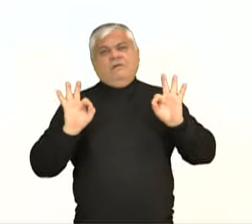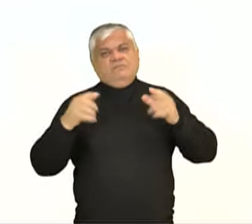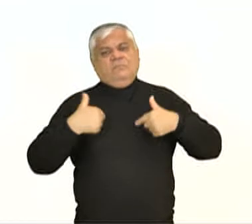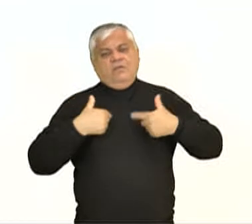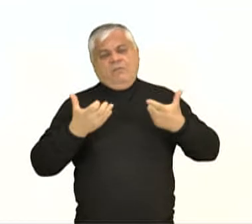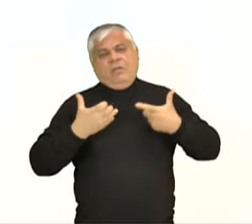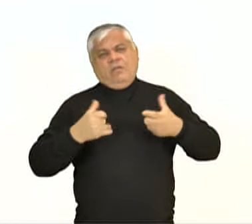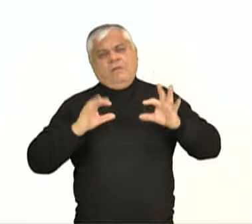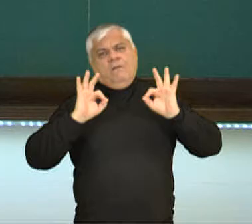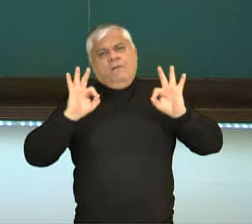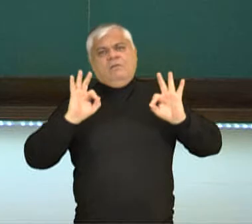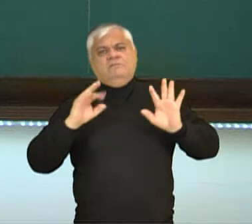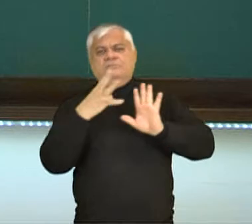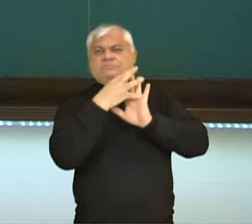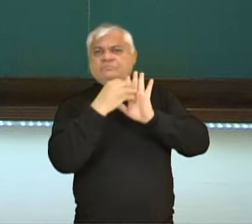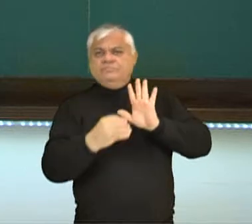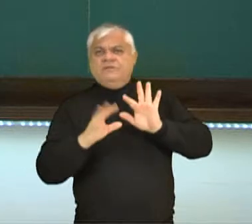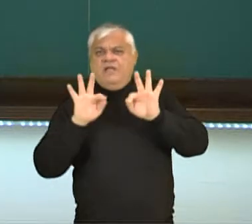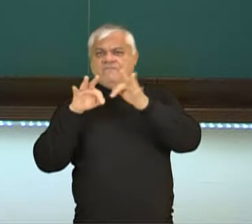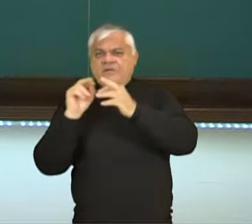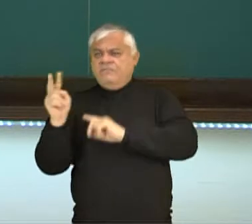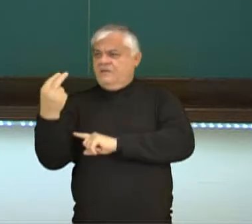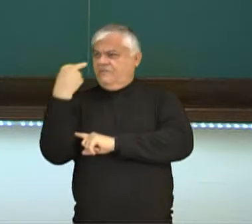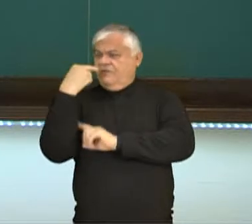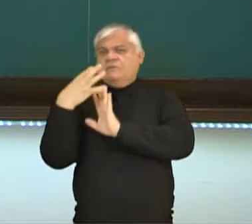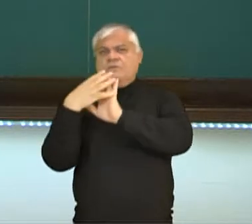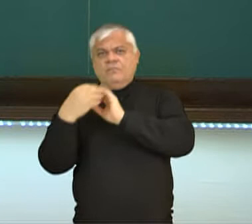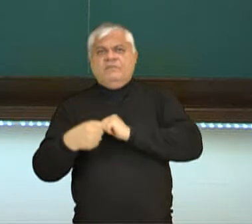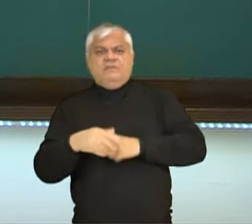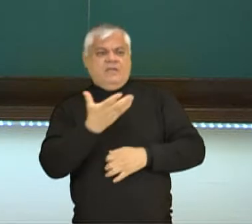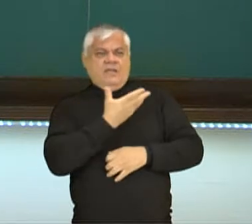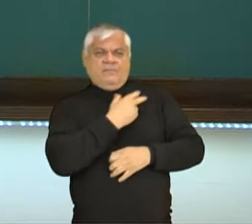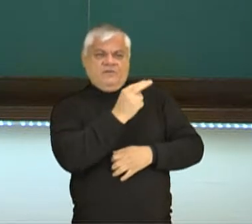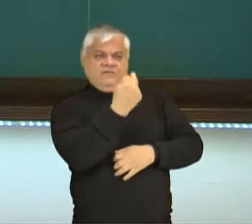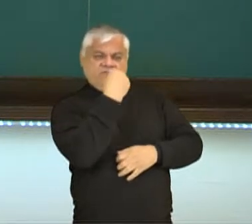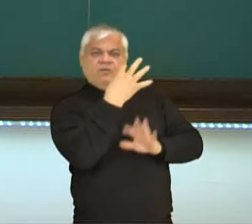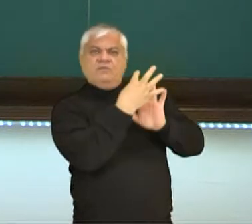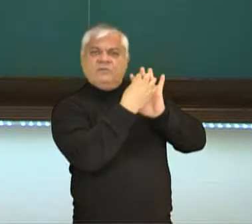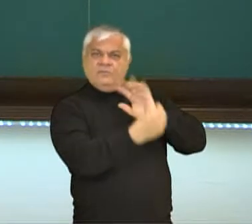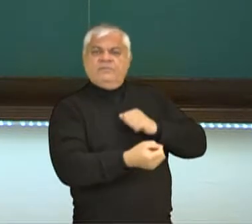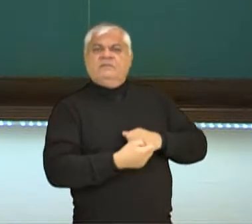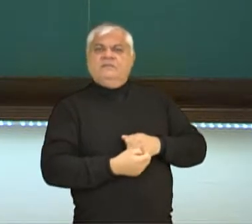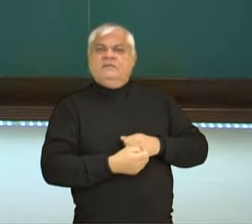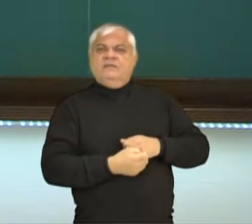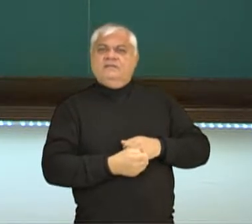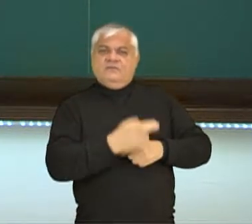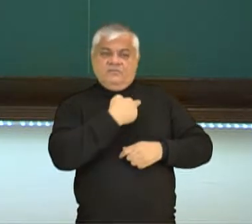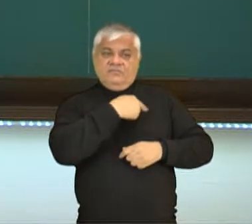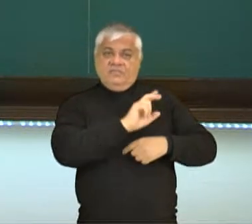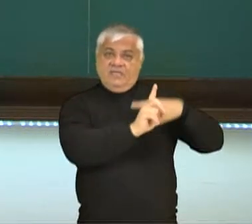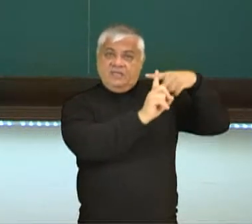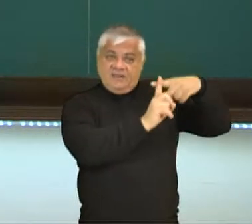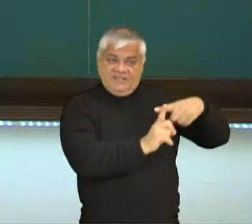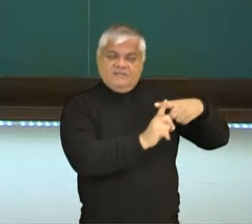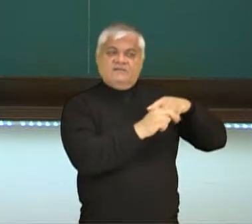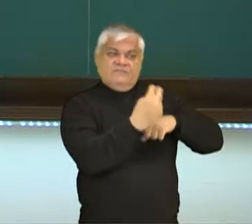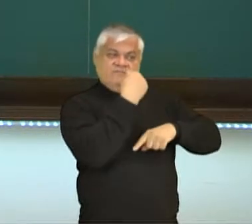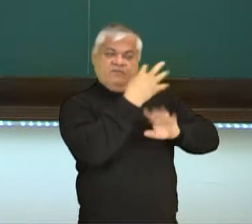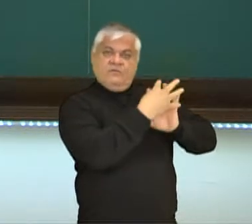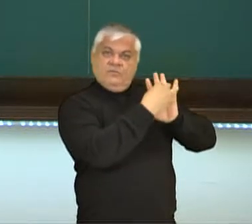exemplo para a sua família, né? Um exemplo para os teus amigos dos esportes, da igreja, né? Aquela pessoa que a gente elogia